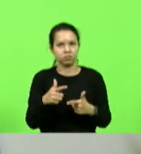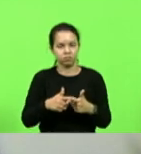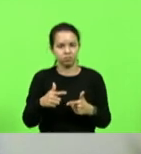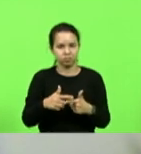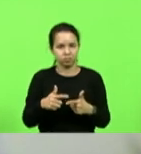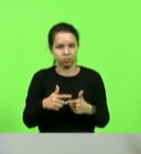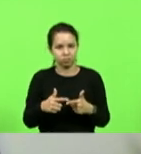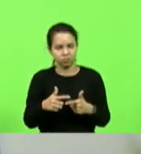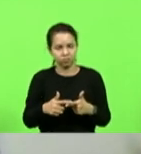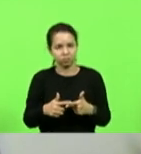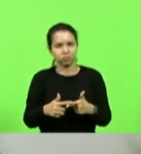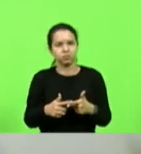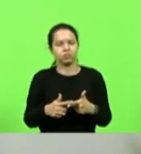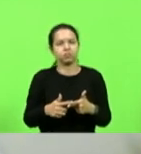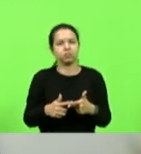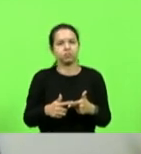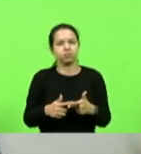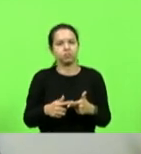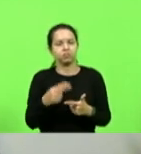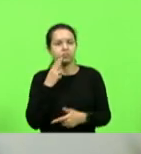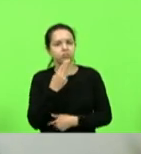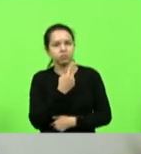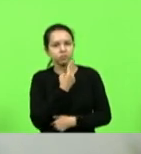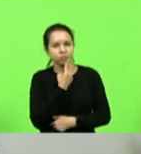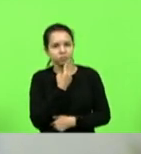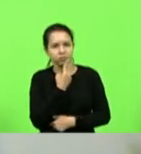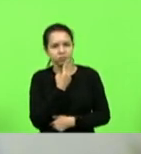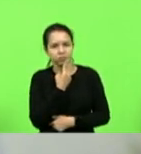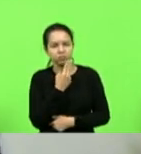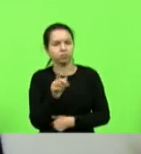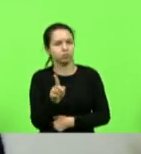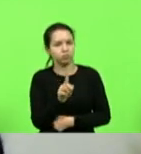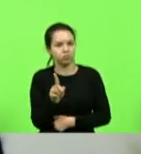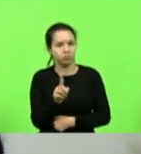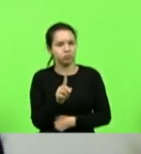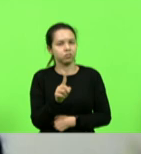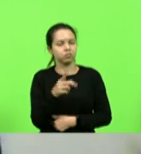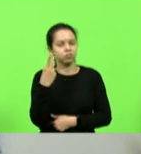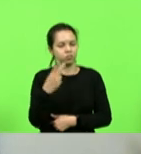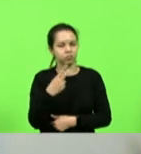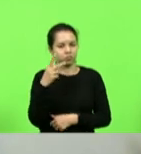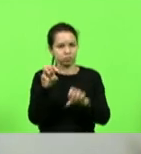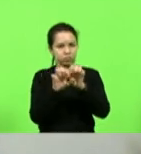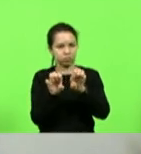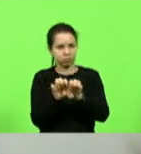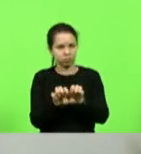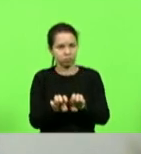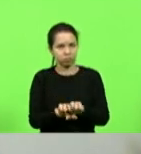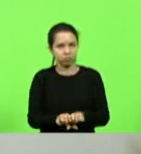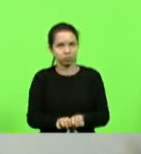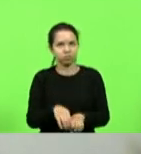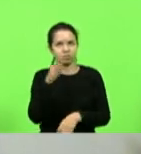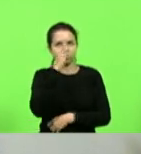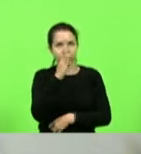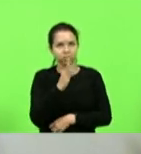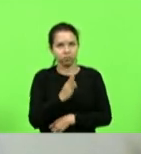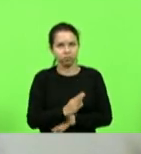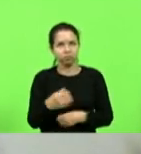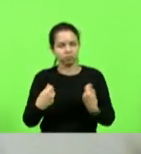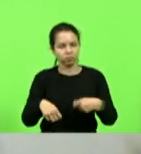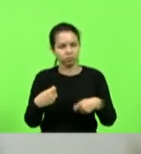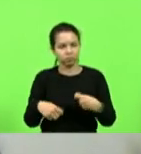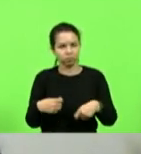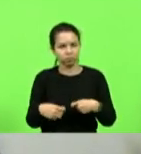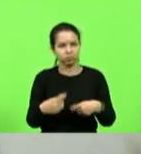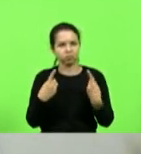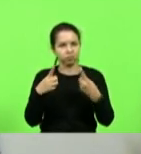corrigir. É a política estrutural desse país que tem que dar conta disso, de a gente combater a desigualdade e a